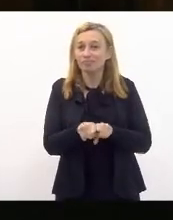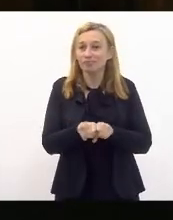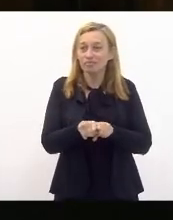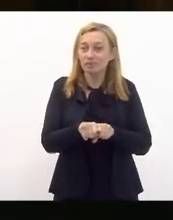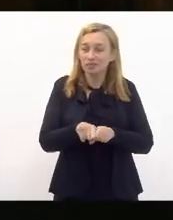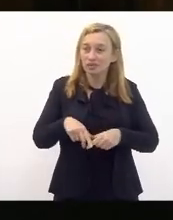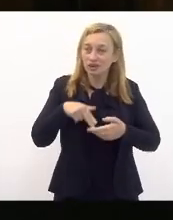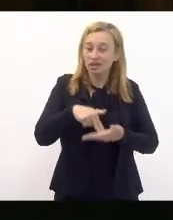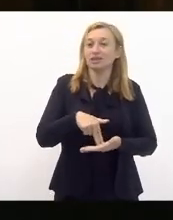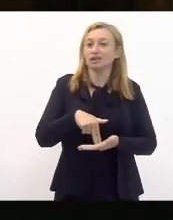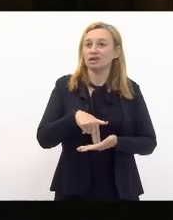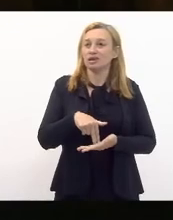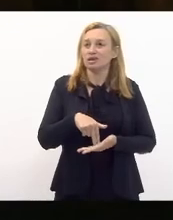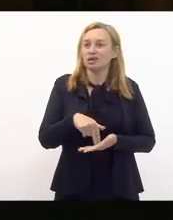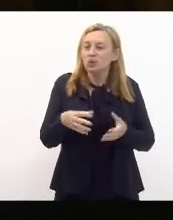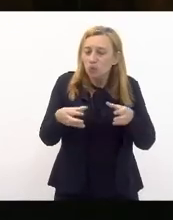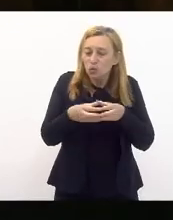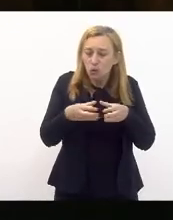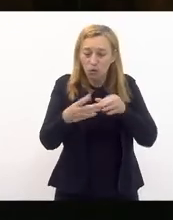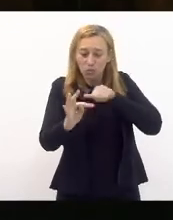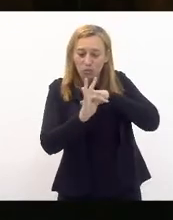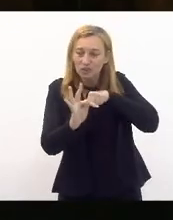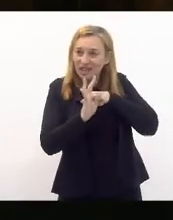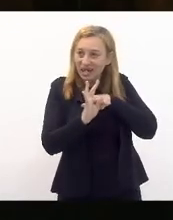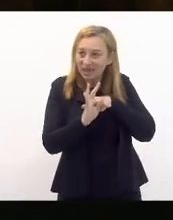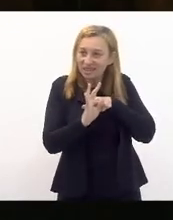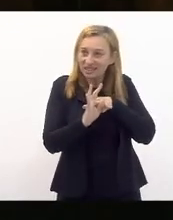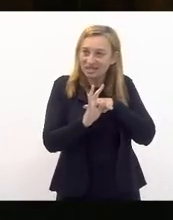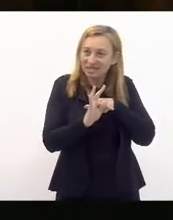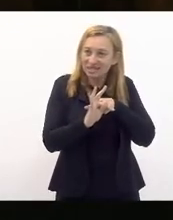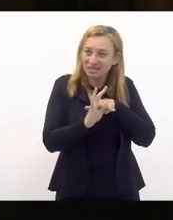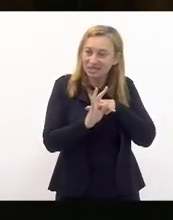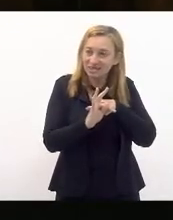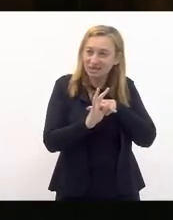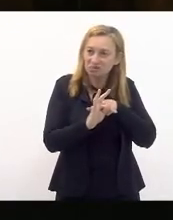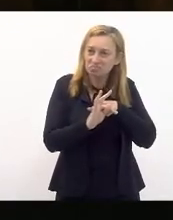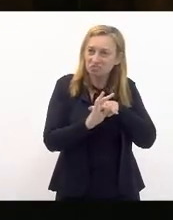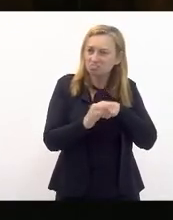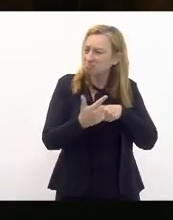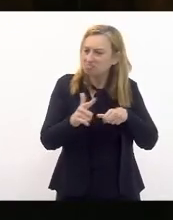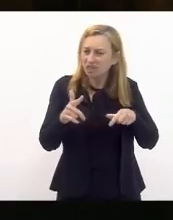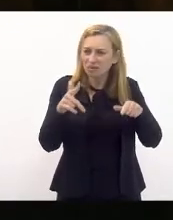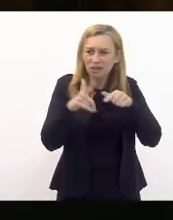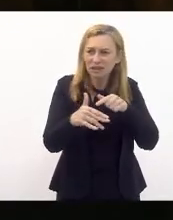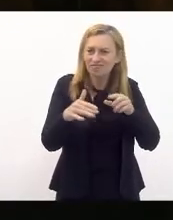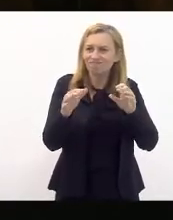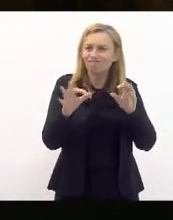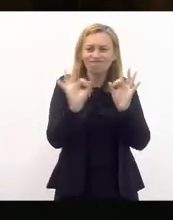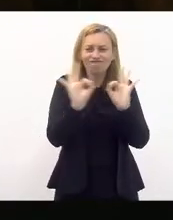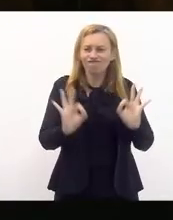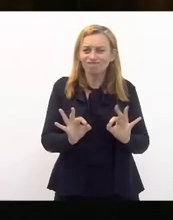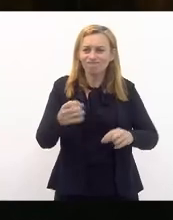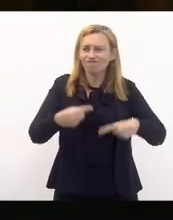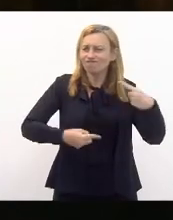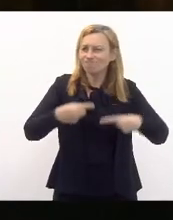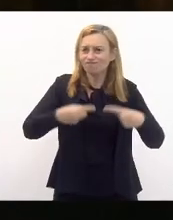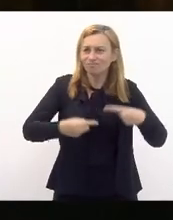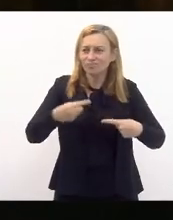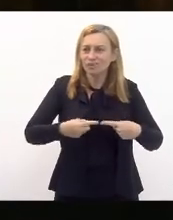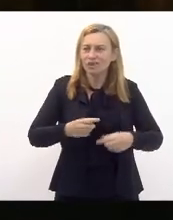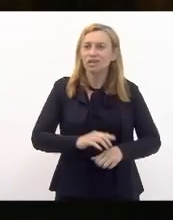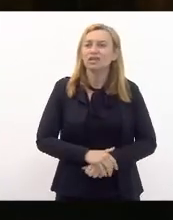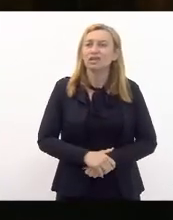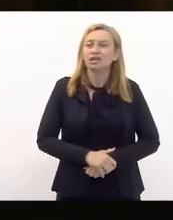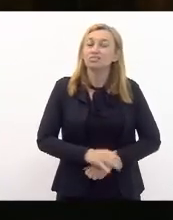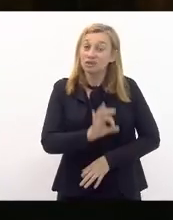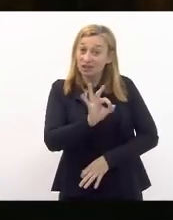com o pé no chão com uma equipe técnica que não tem interferência não teve interferência política alguma e